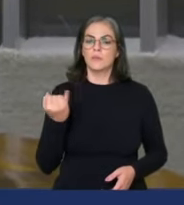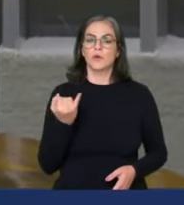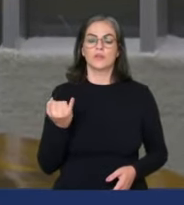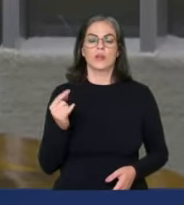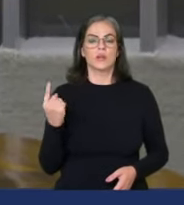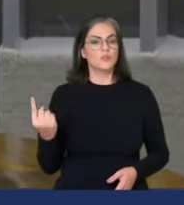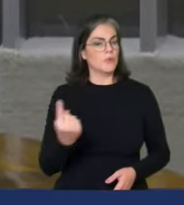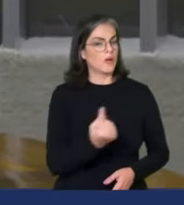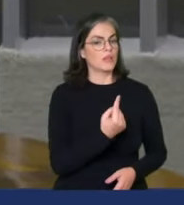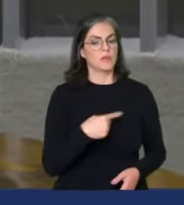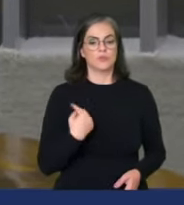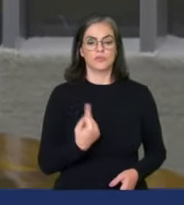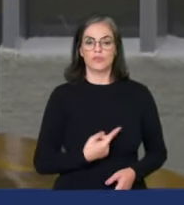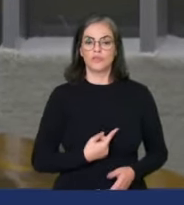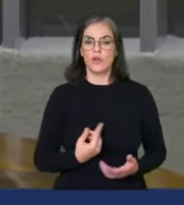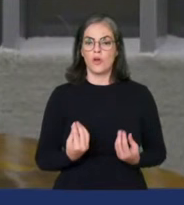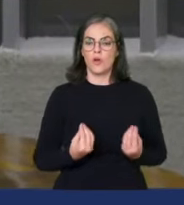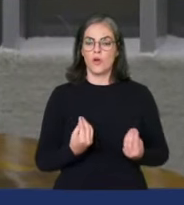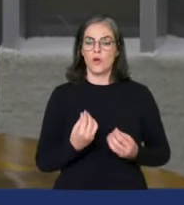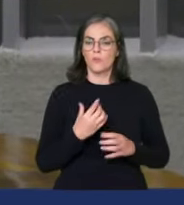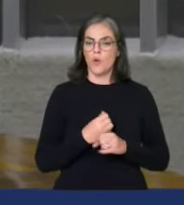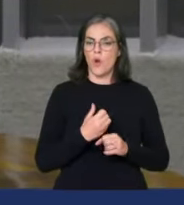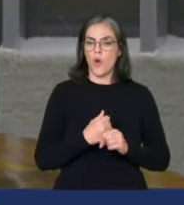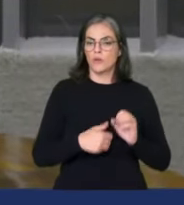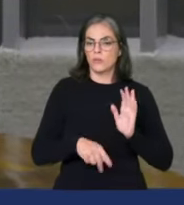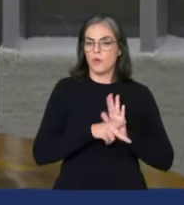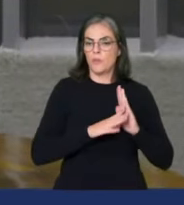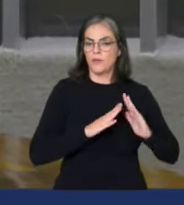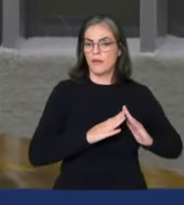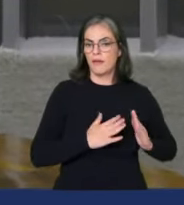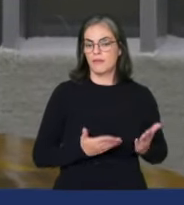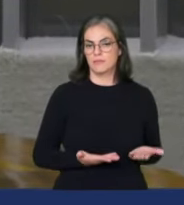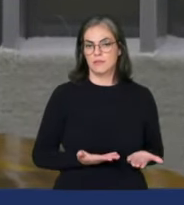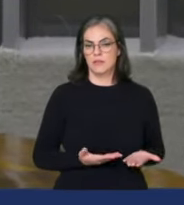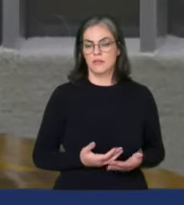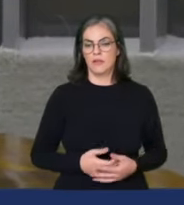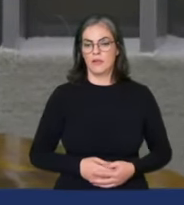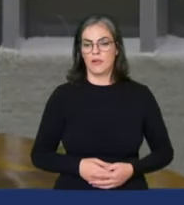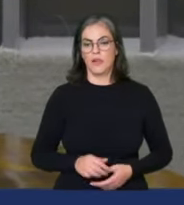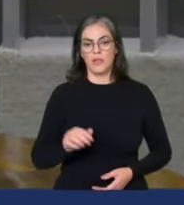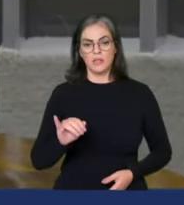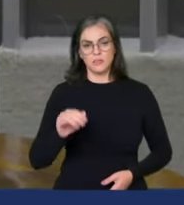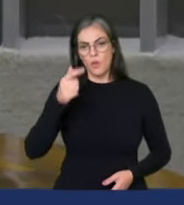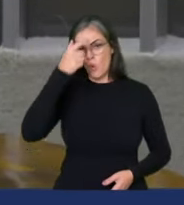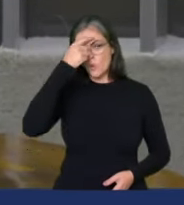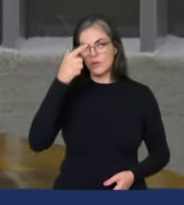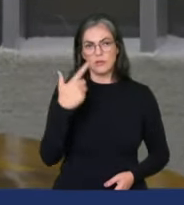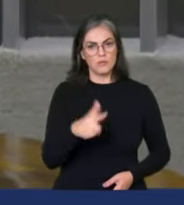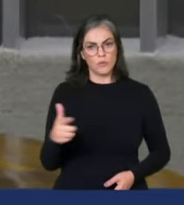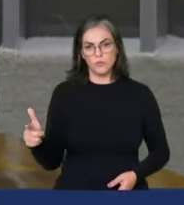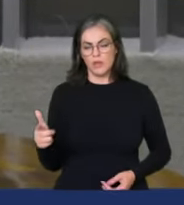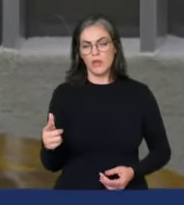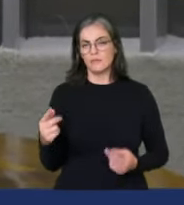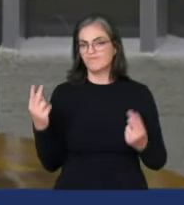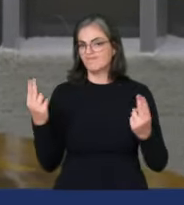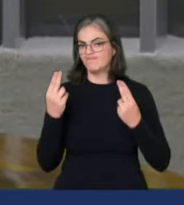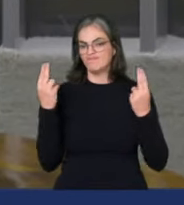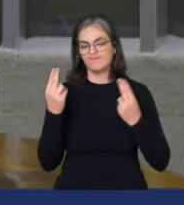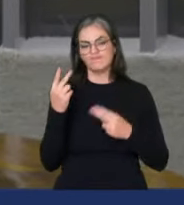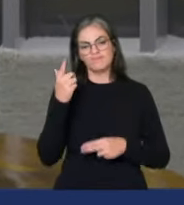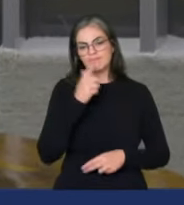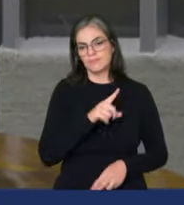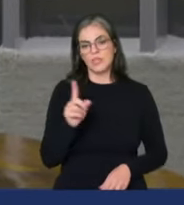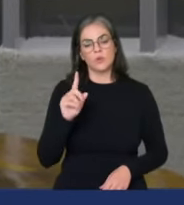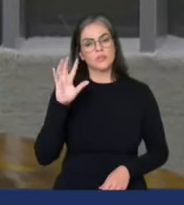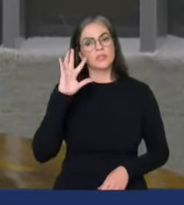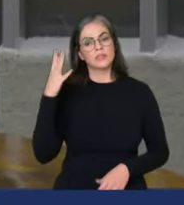nós. Se nós não tivermos consciência disso, nós não vamos saber fazer e tomar as nossas decisões